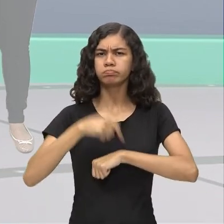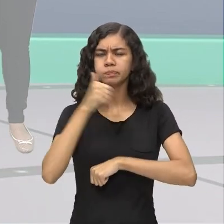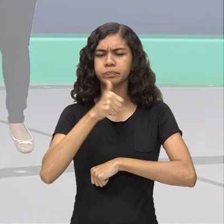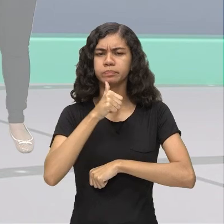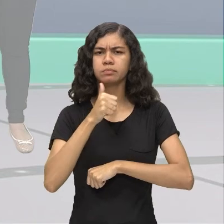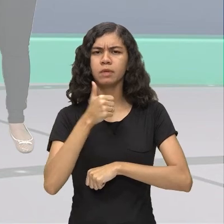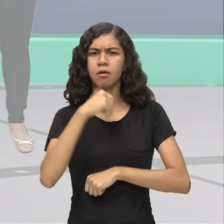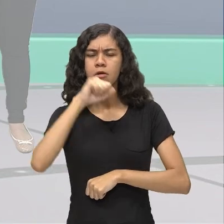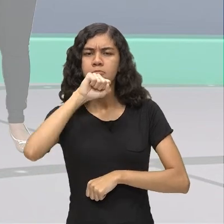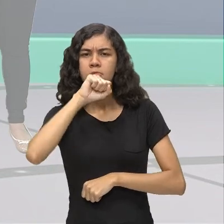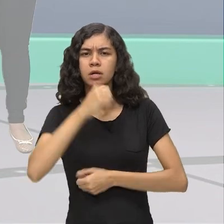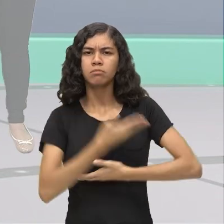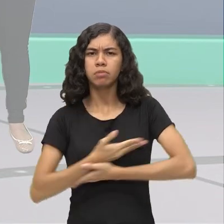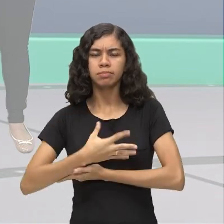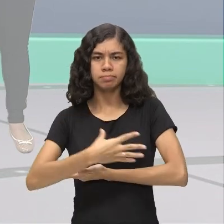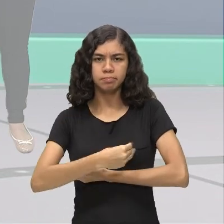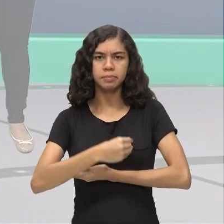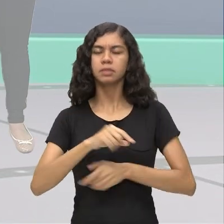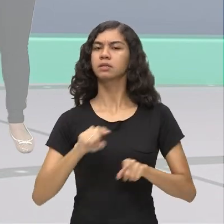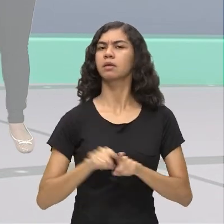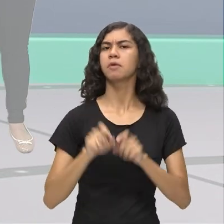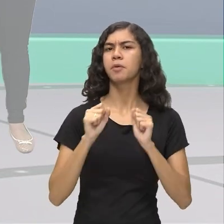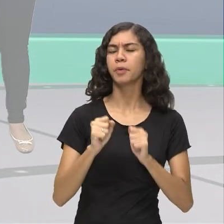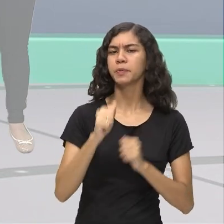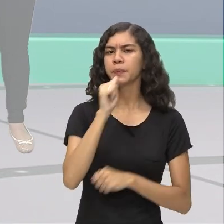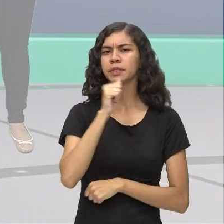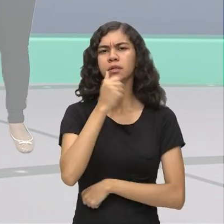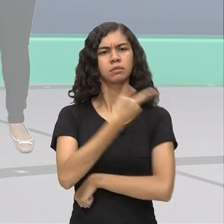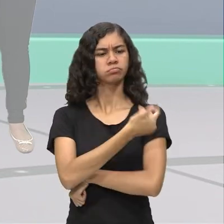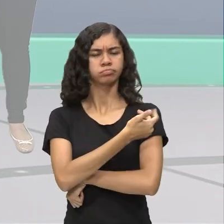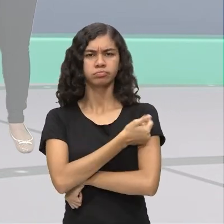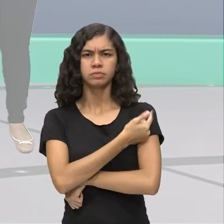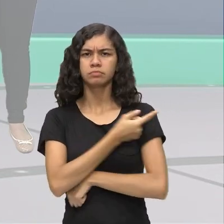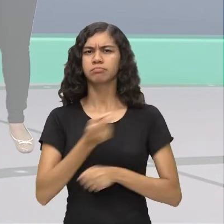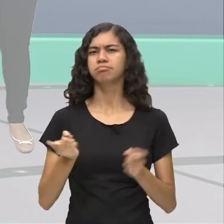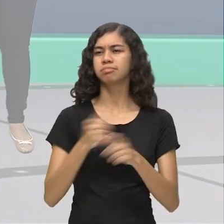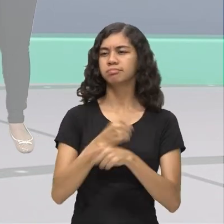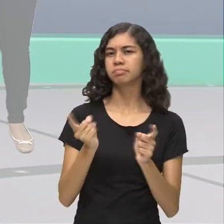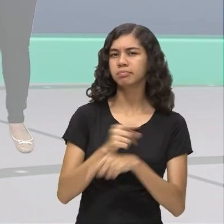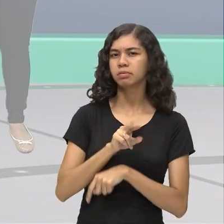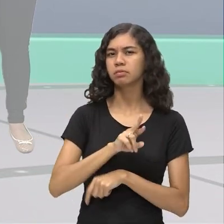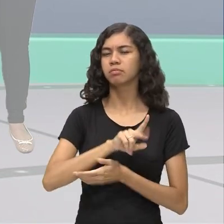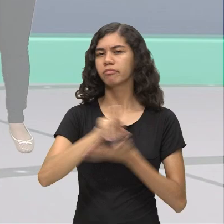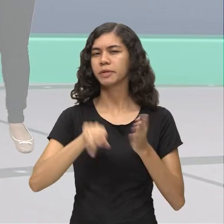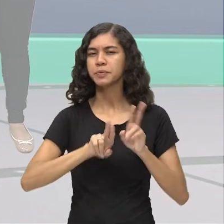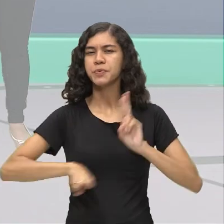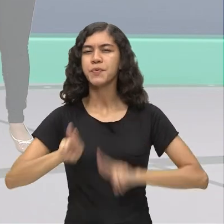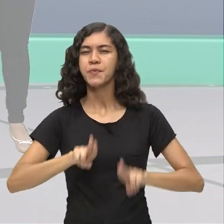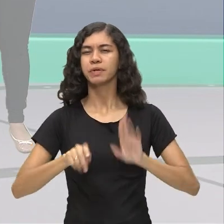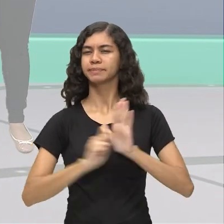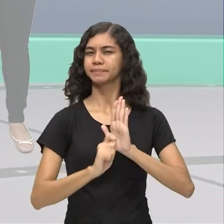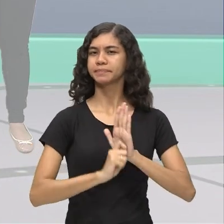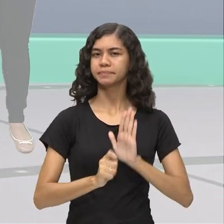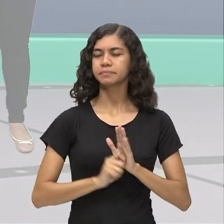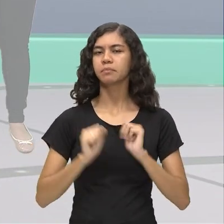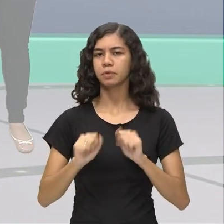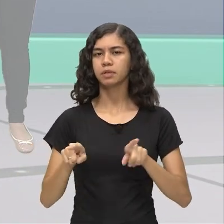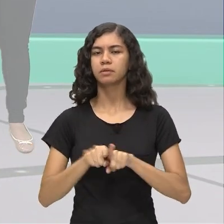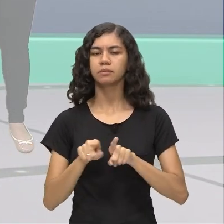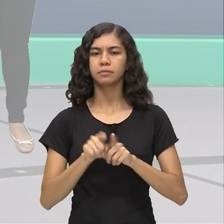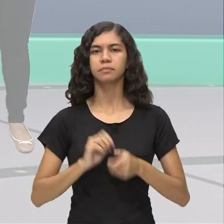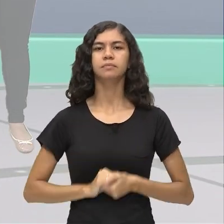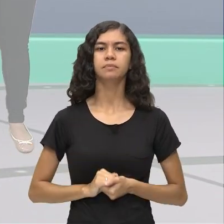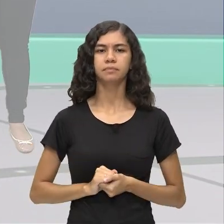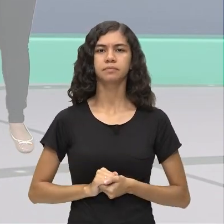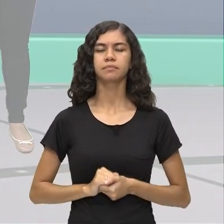Também pode ser transmitida pelo compartilhamento de seringas, principalmente das pessoas que usam drogas, né? Também pode ser transmitida ali